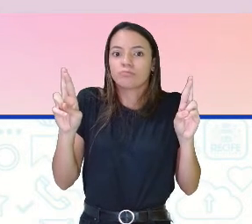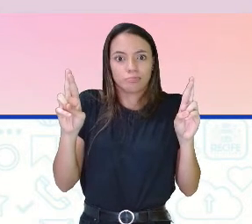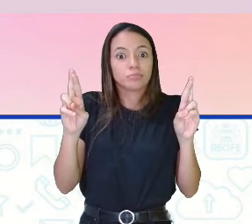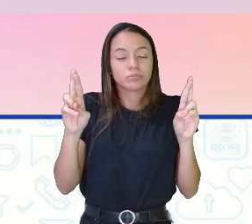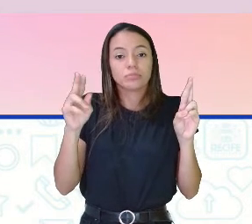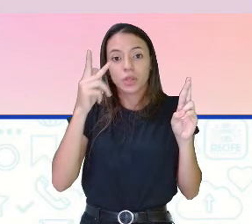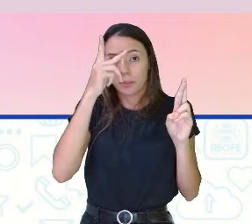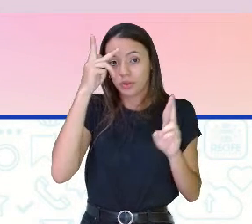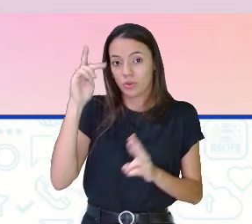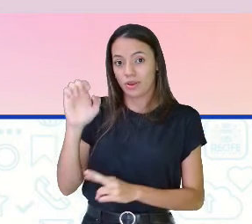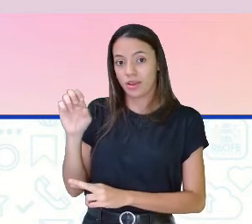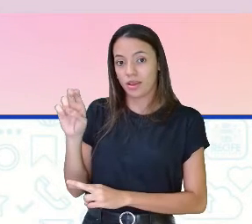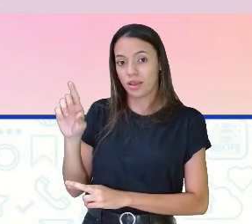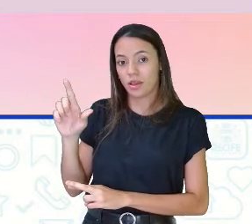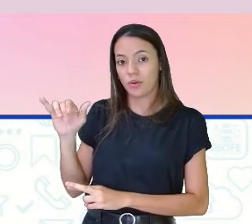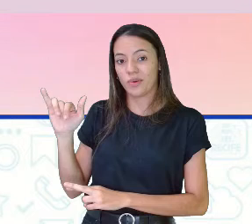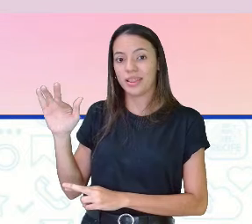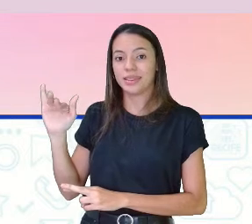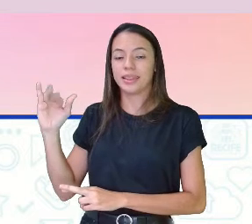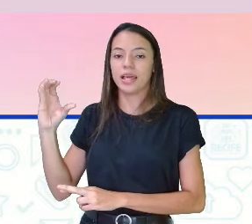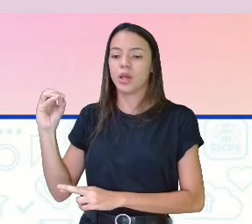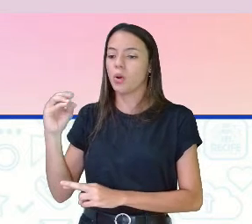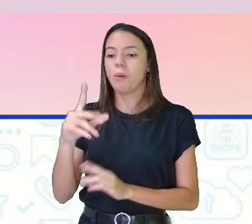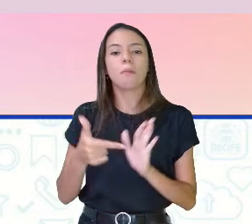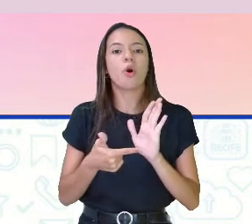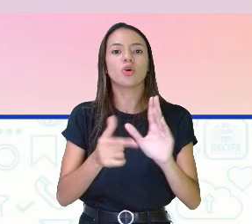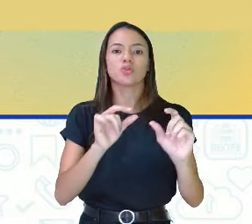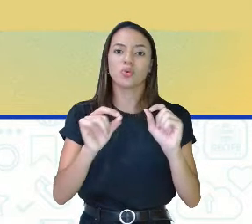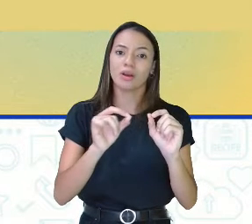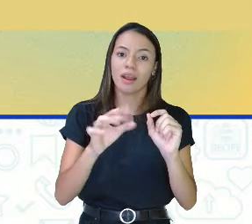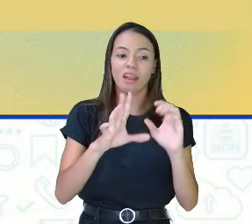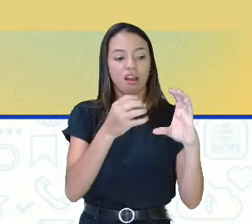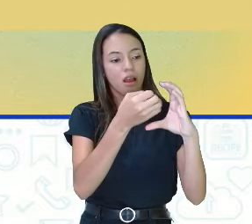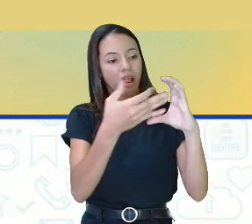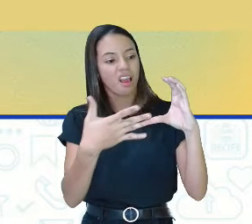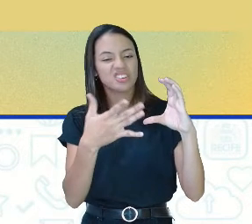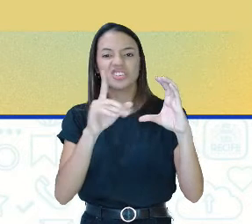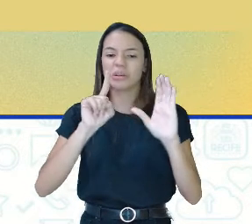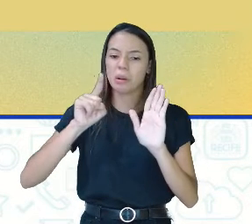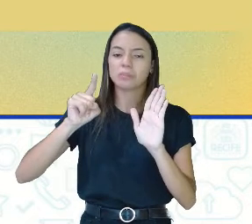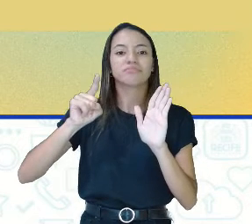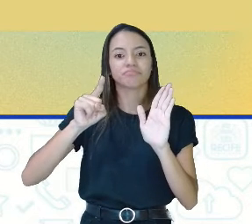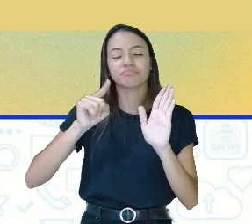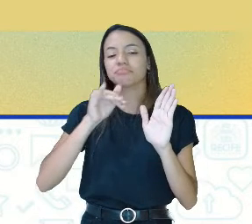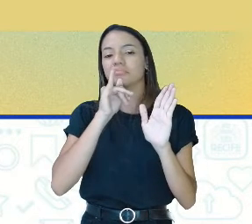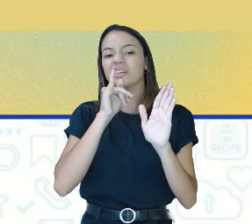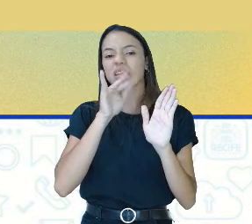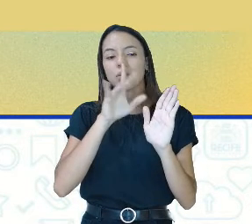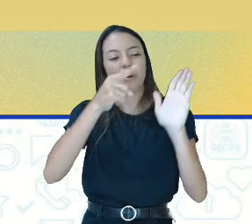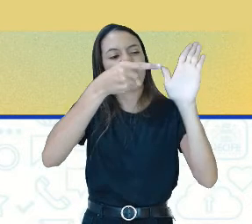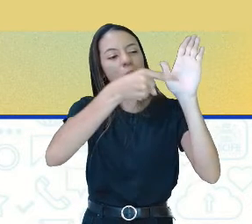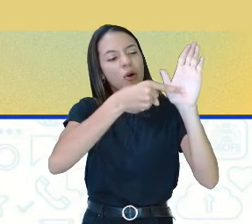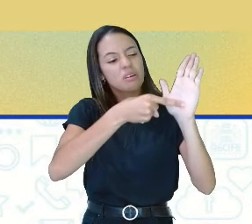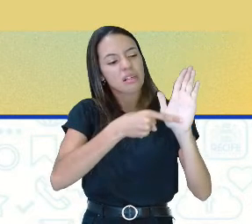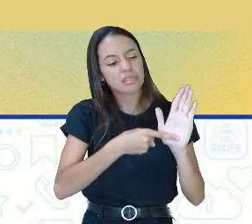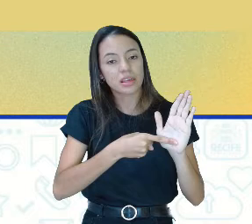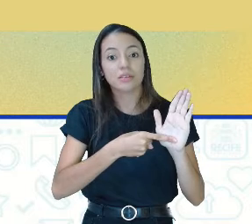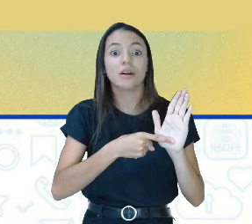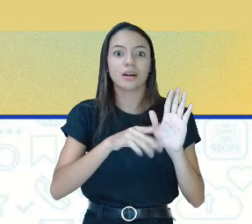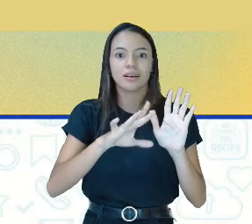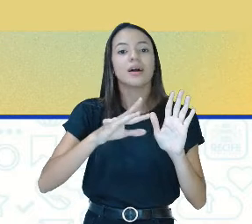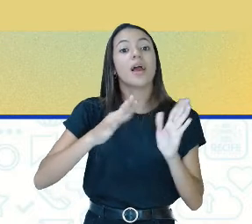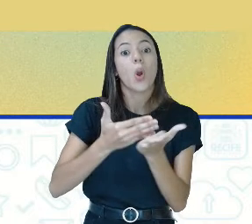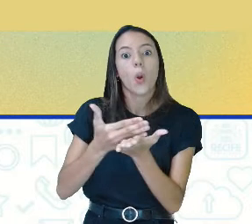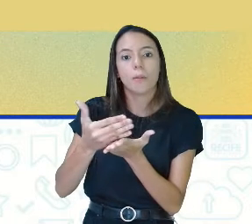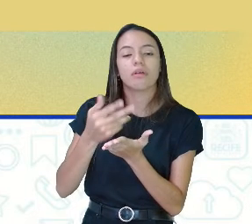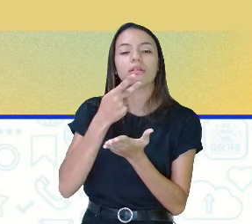lírico mostre mais aspectos negativos dela, porque ele vai falando que ela é linda, uma família